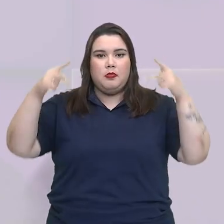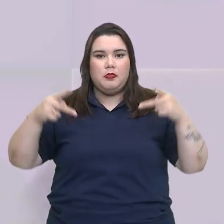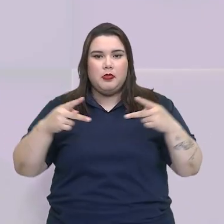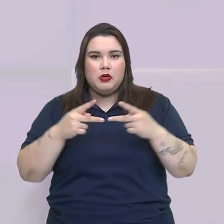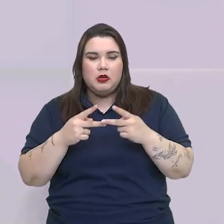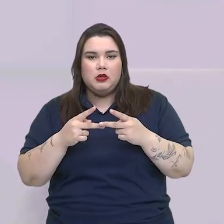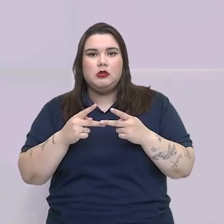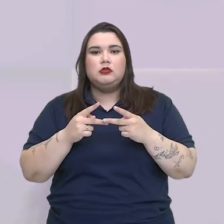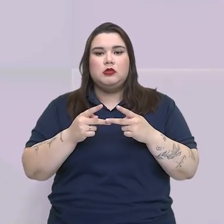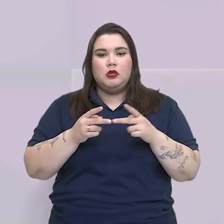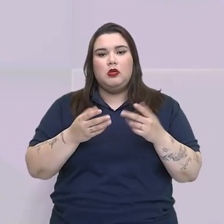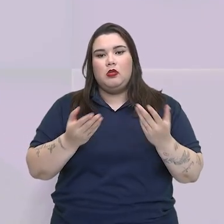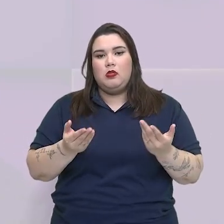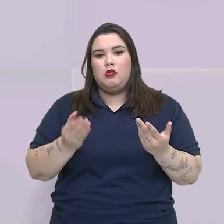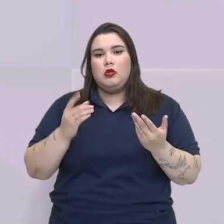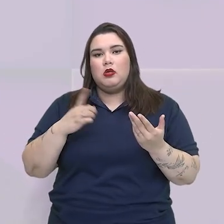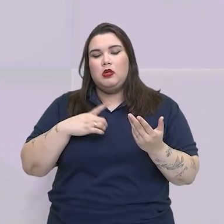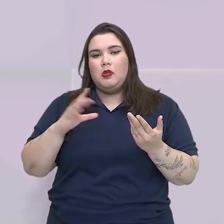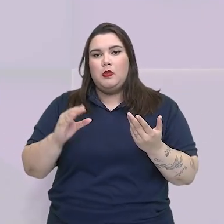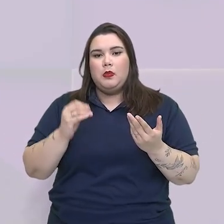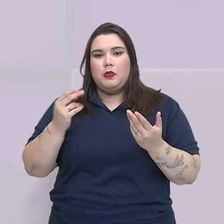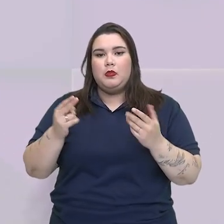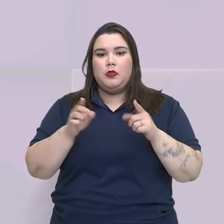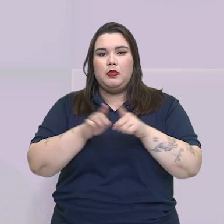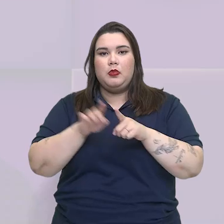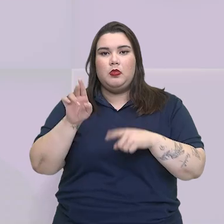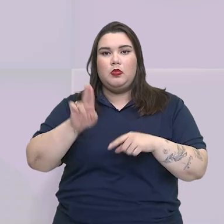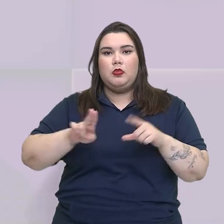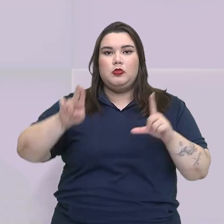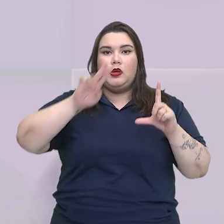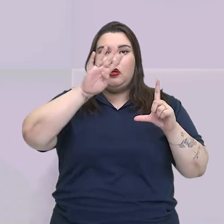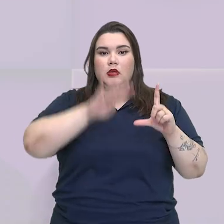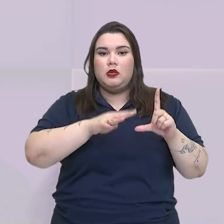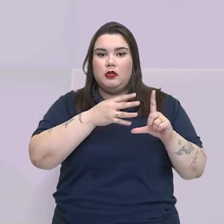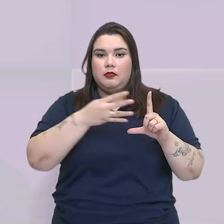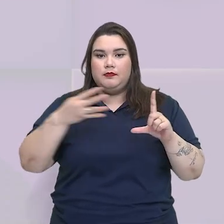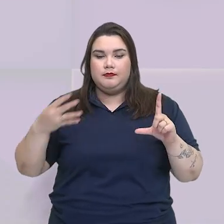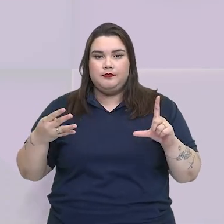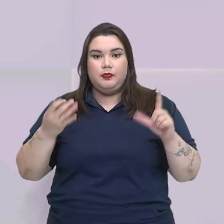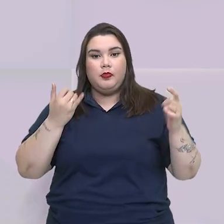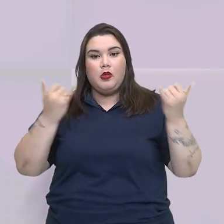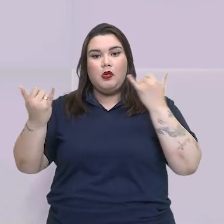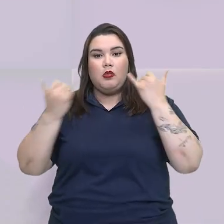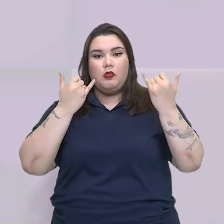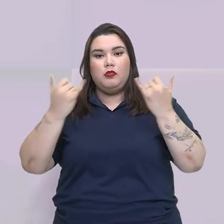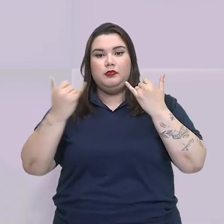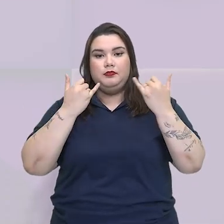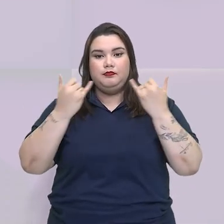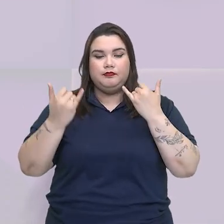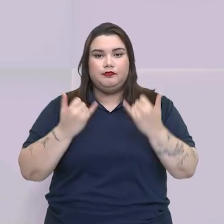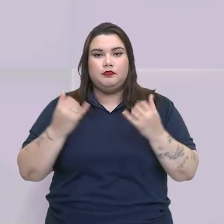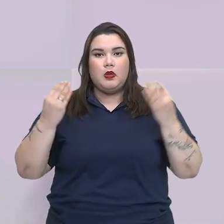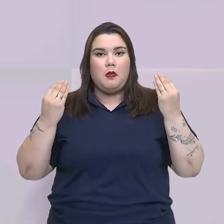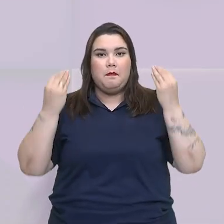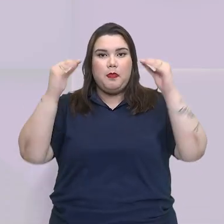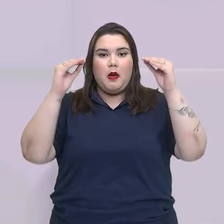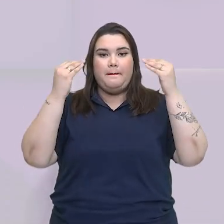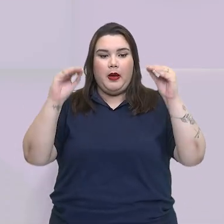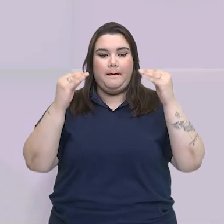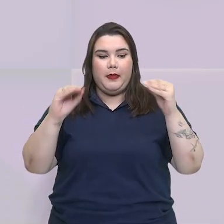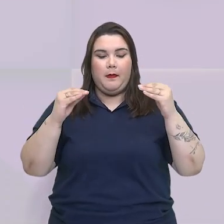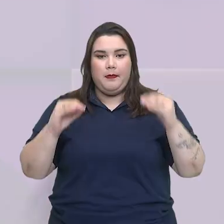vai. Ou também podemos utilizar o recurso de tabelas, cujas informações são